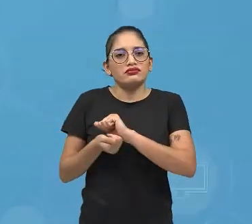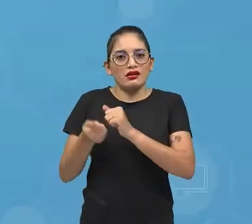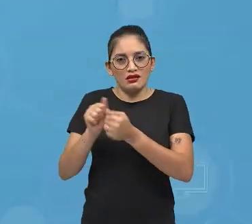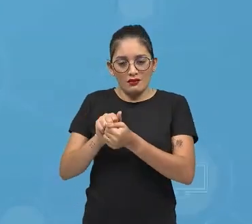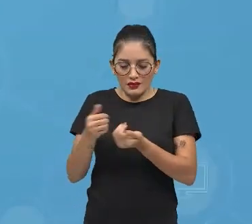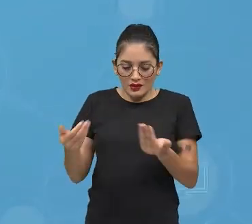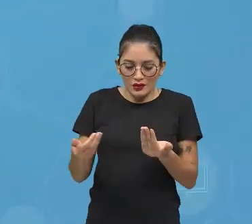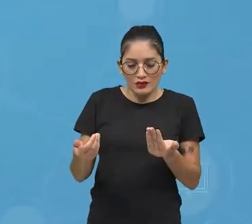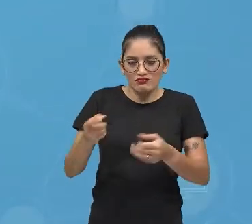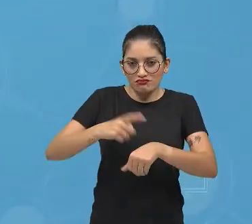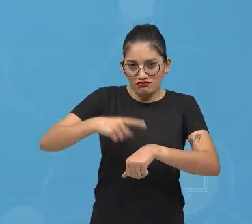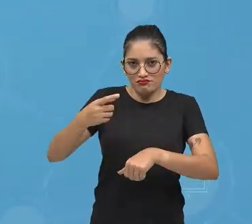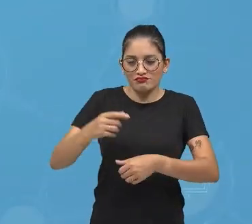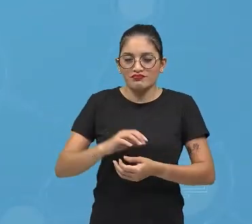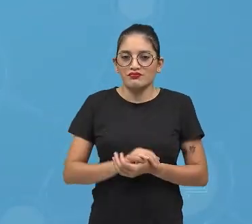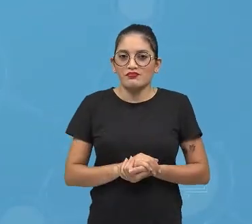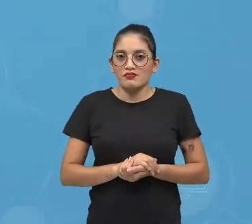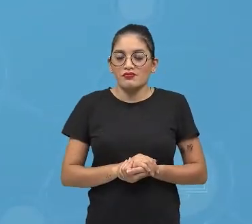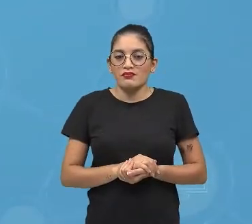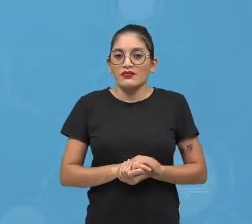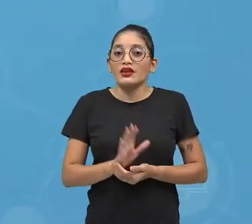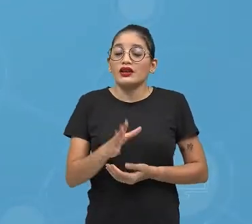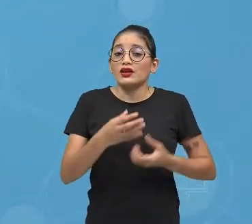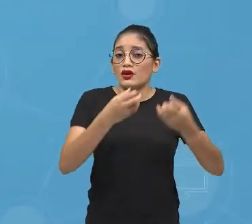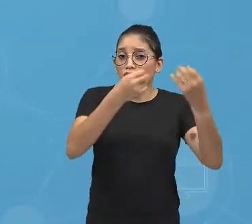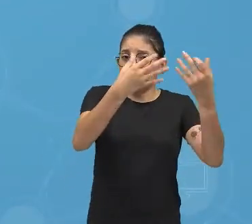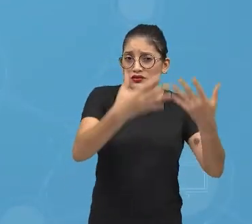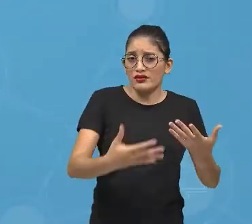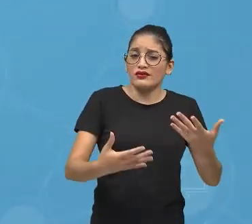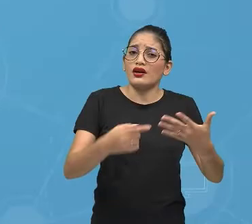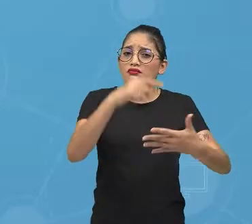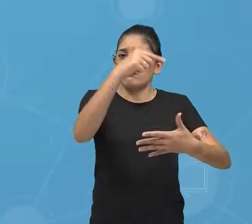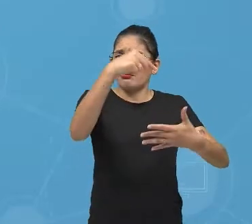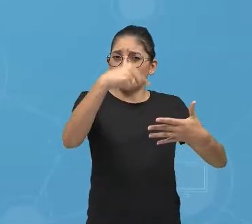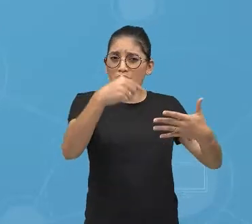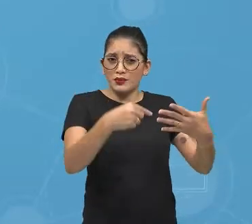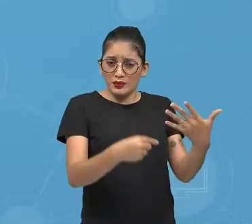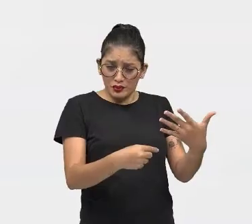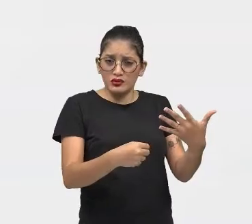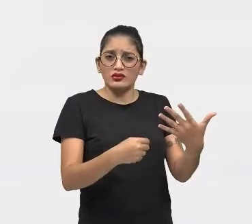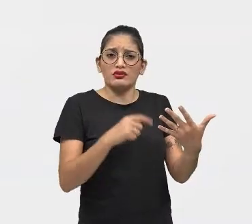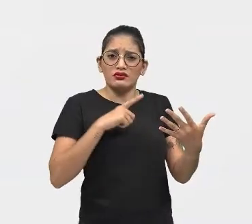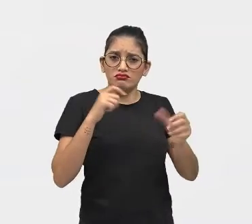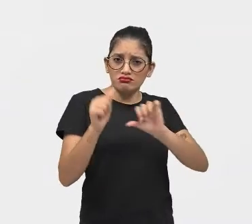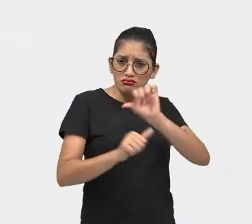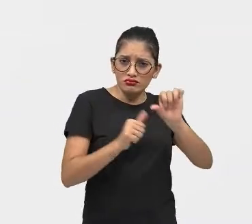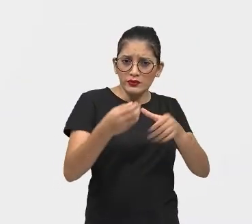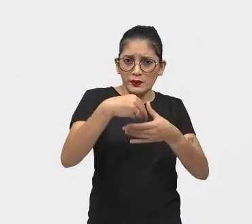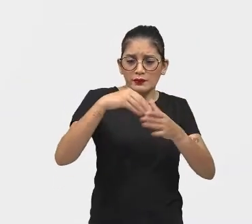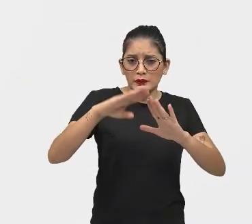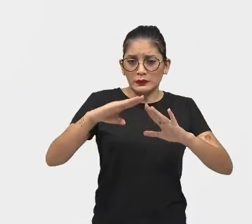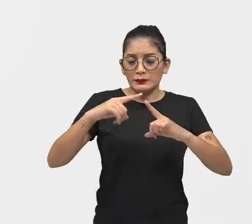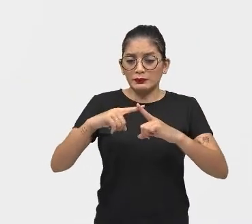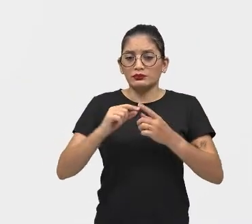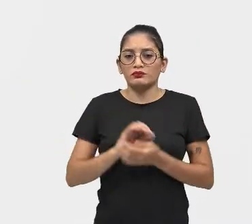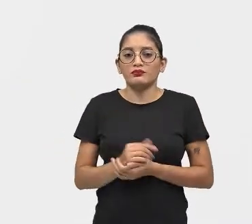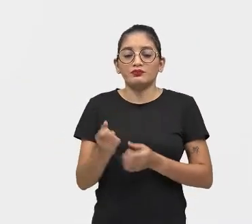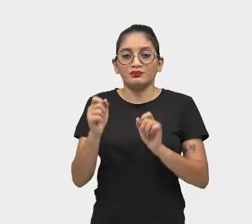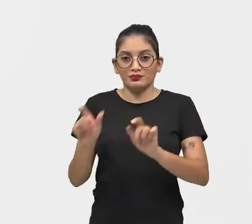nosso tempo. Então, já vimos aí os reformadores, vamos adiante. Próxima